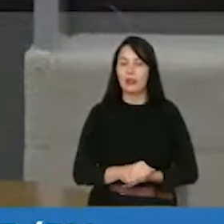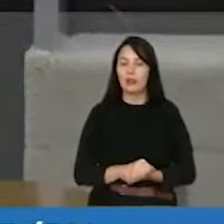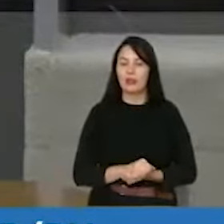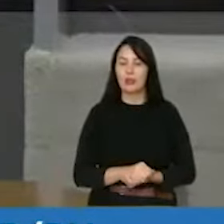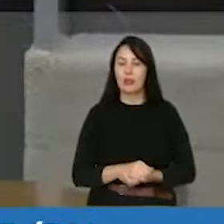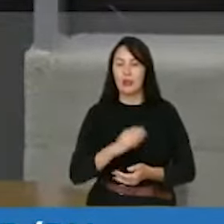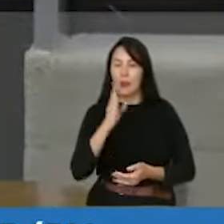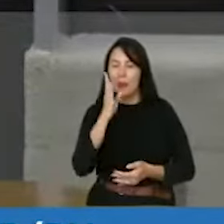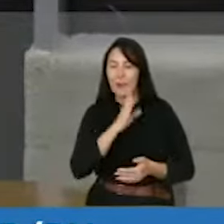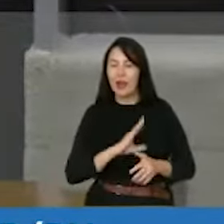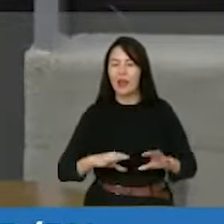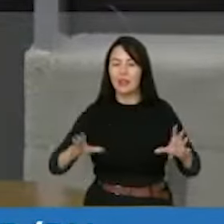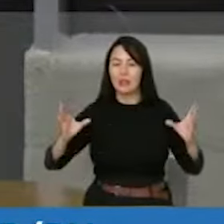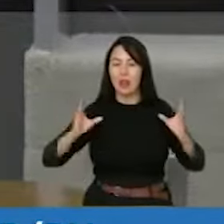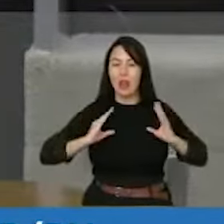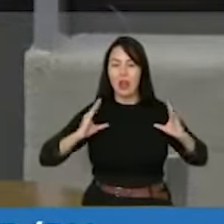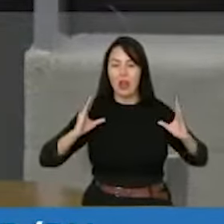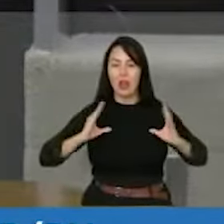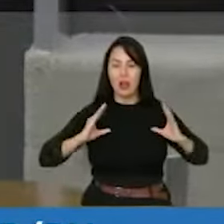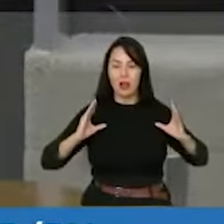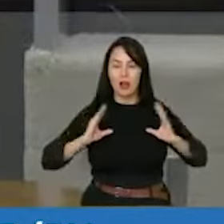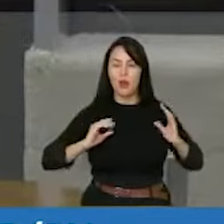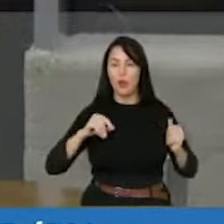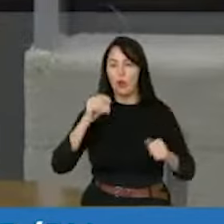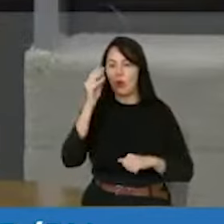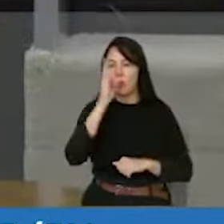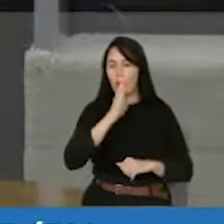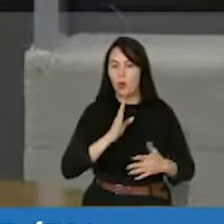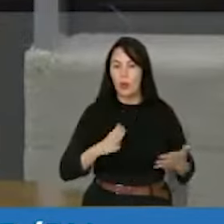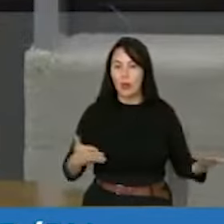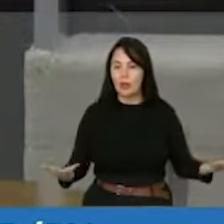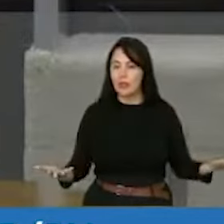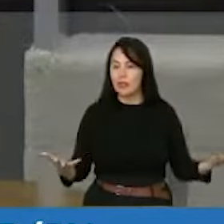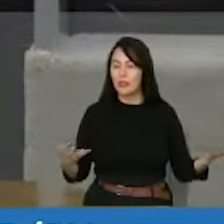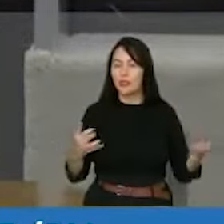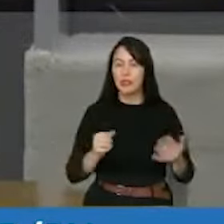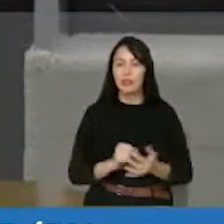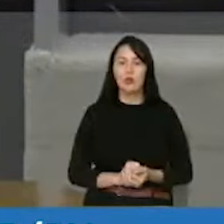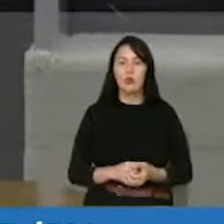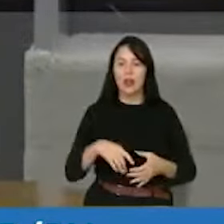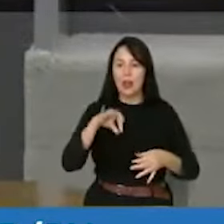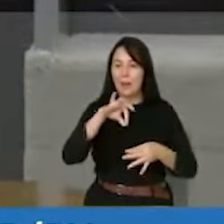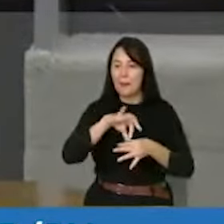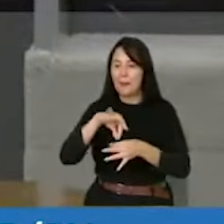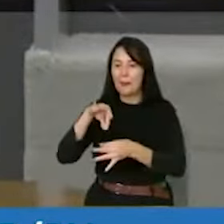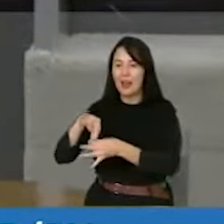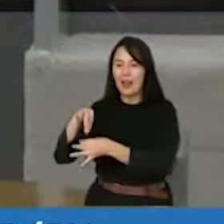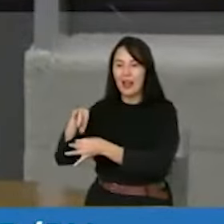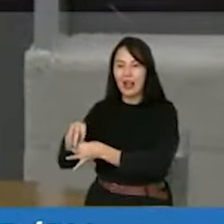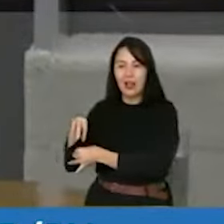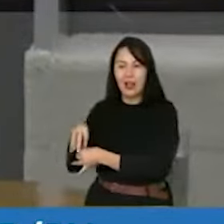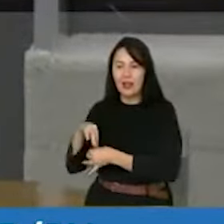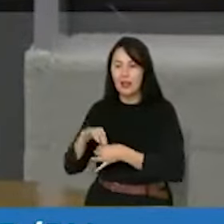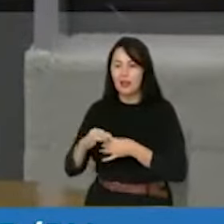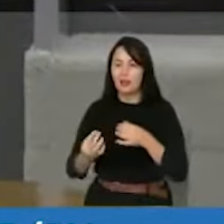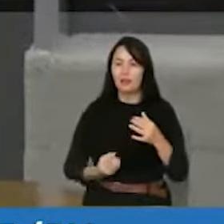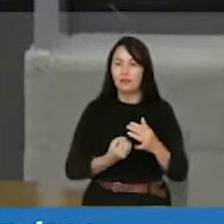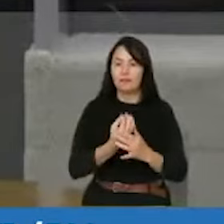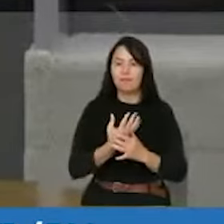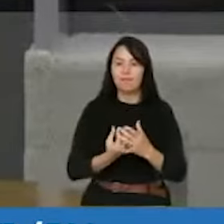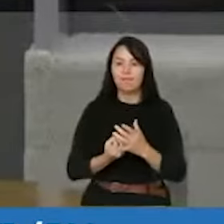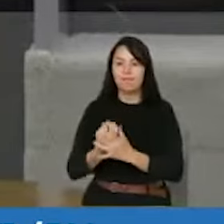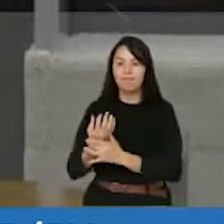país rico, num país altamente produtivo, produz alimentos através